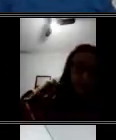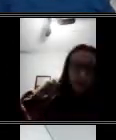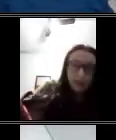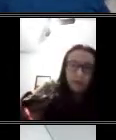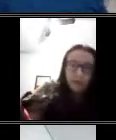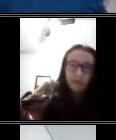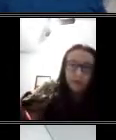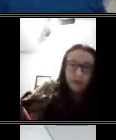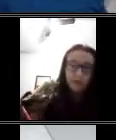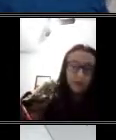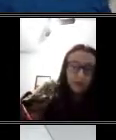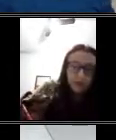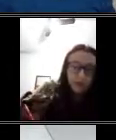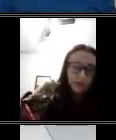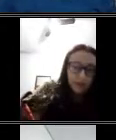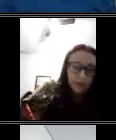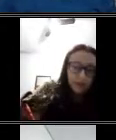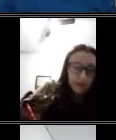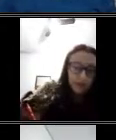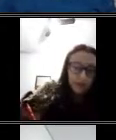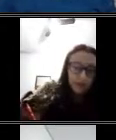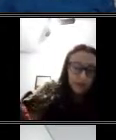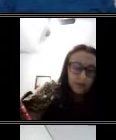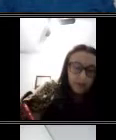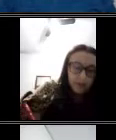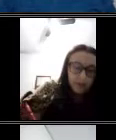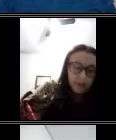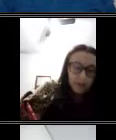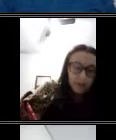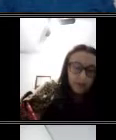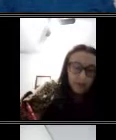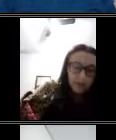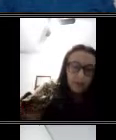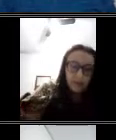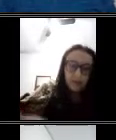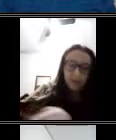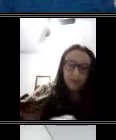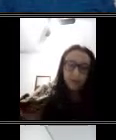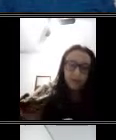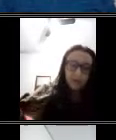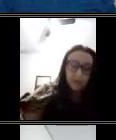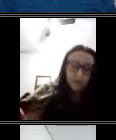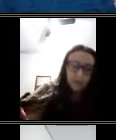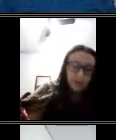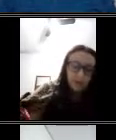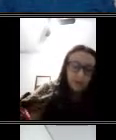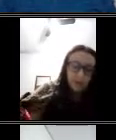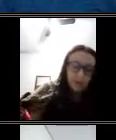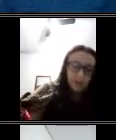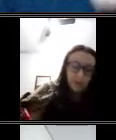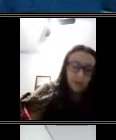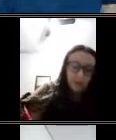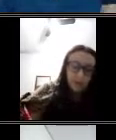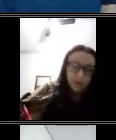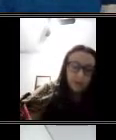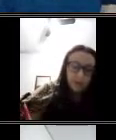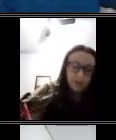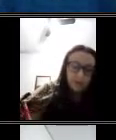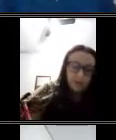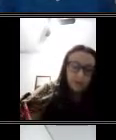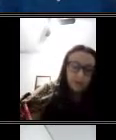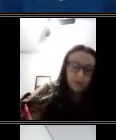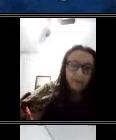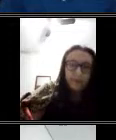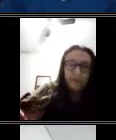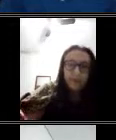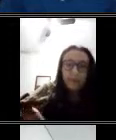Anvisa exige, é uma aula que a gente acaba falando sobre medicamento, então exige esse disclosure, né? Apresentar